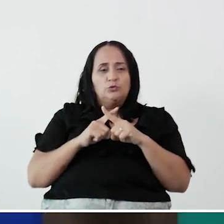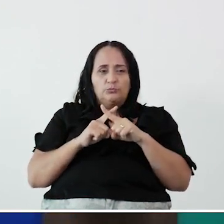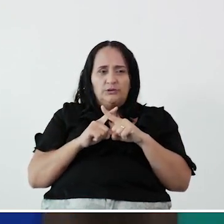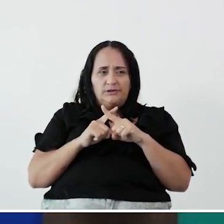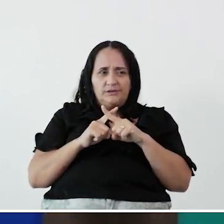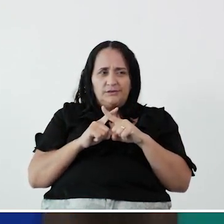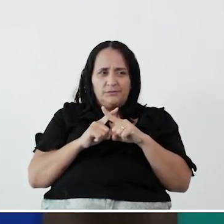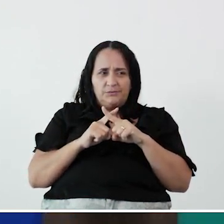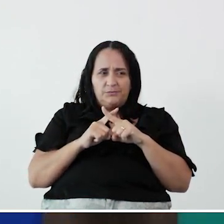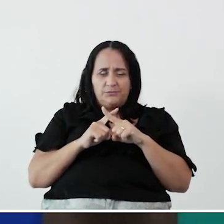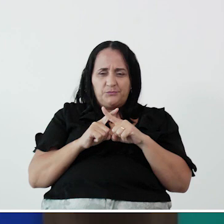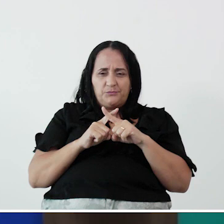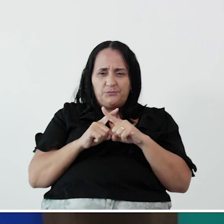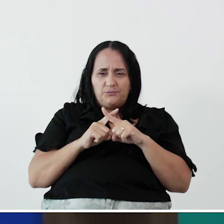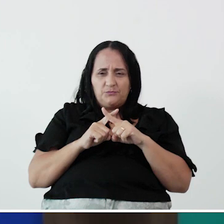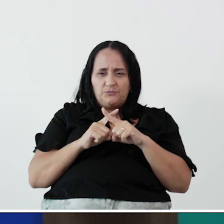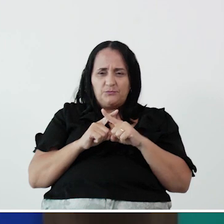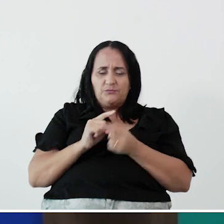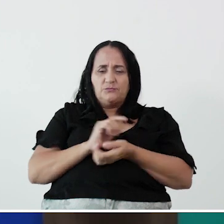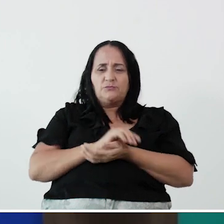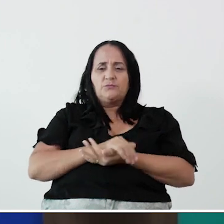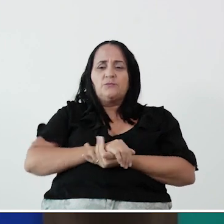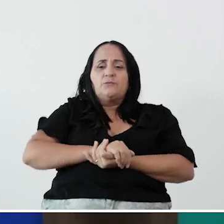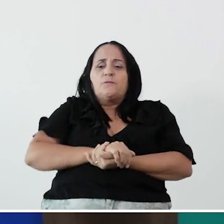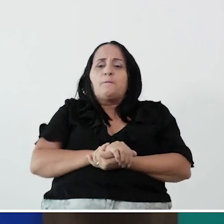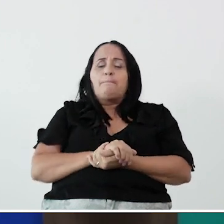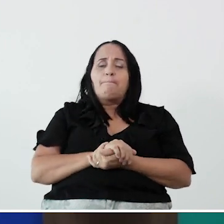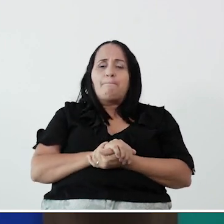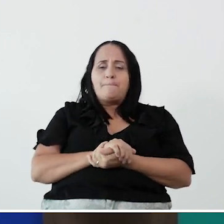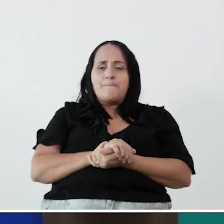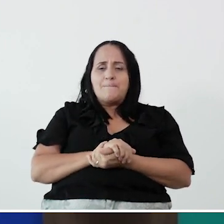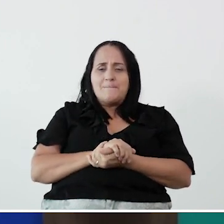Na multiplicação e na divisão,